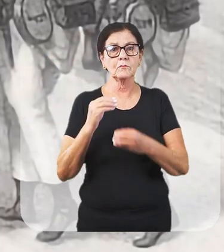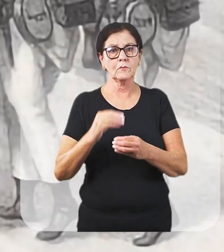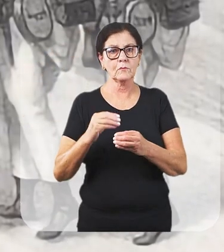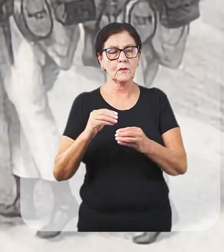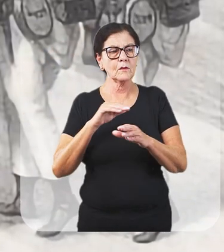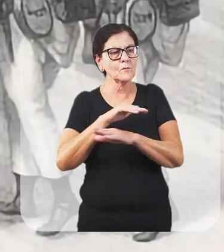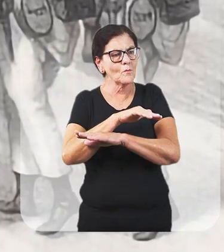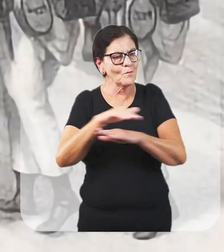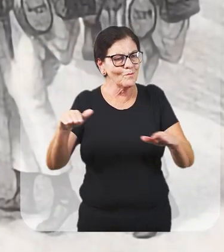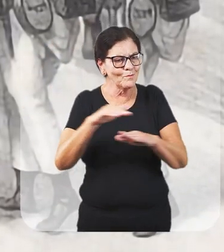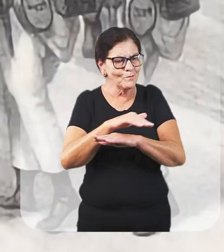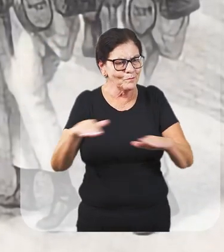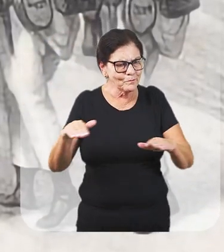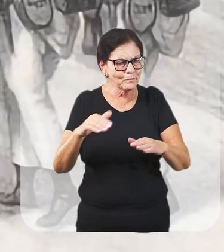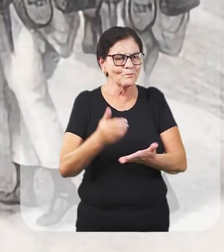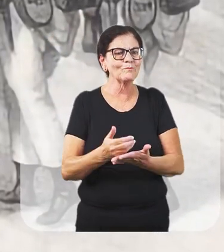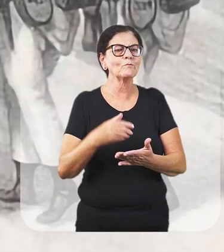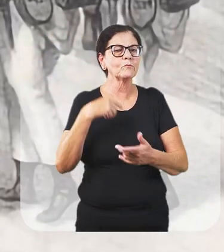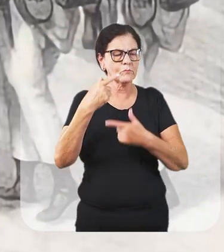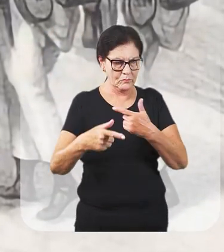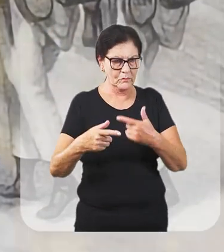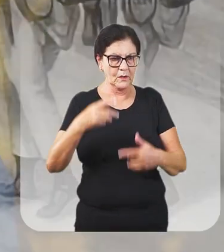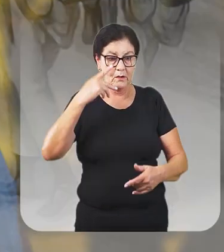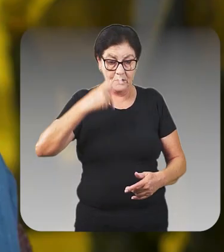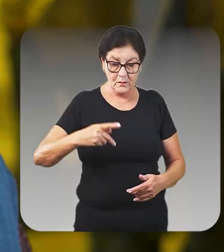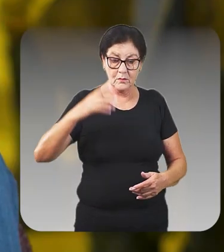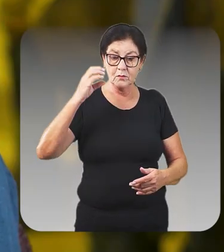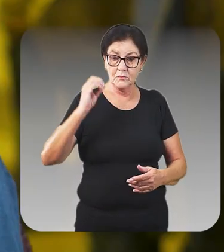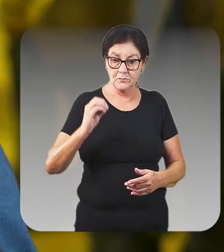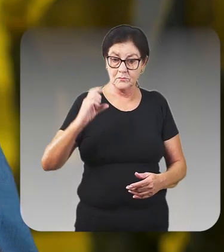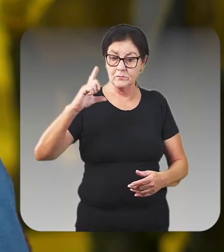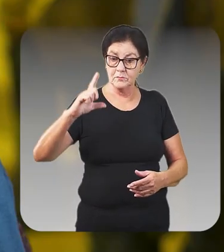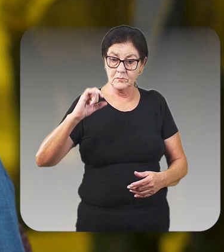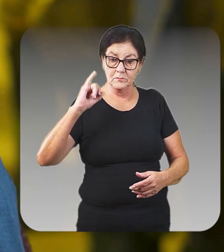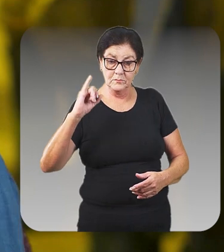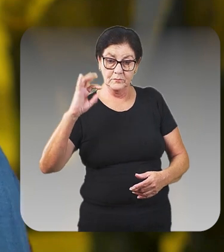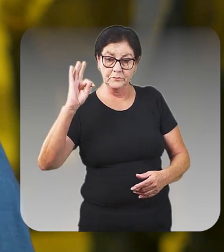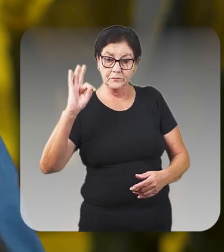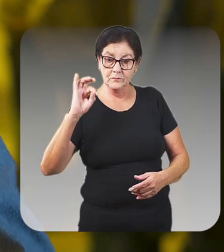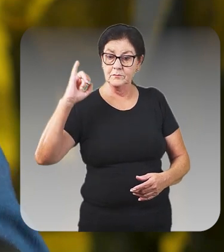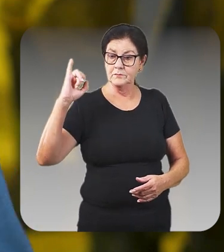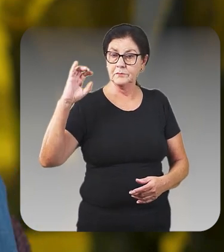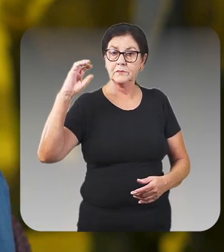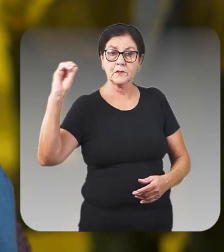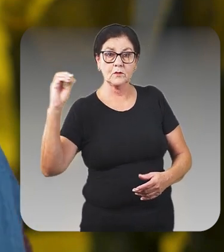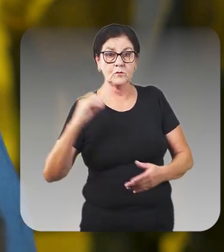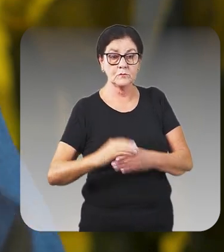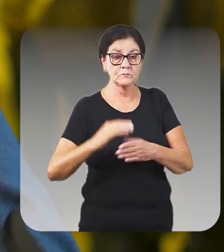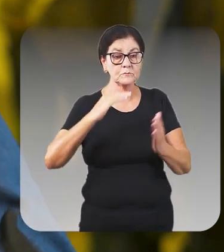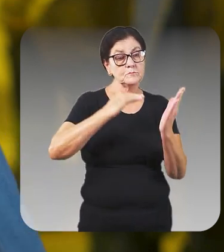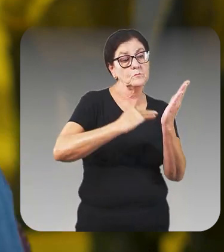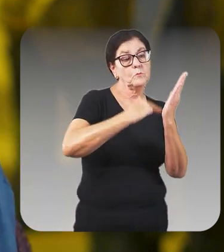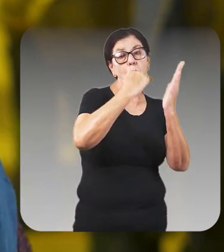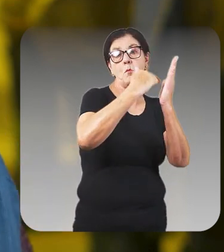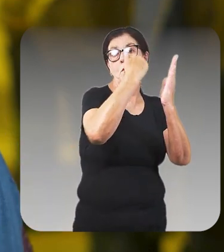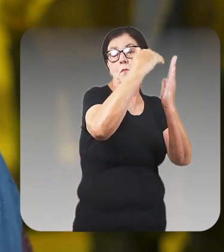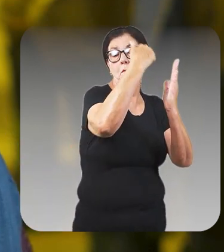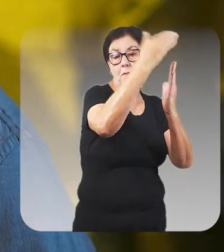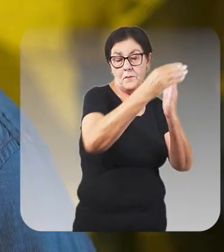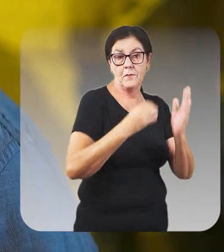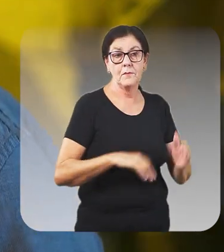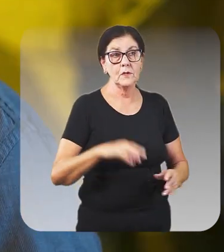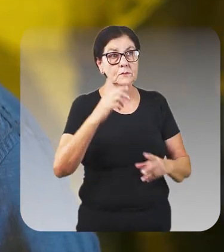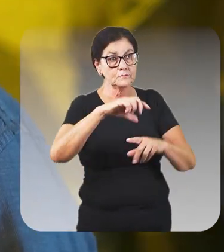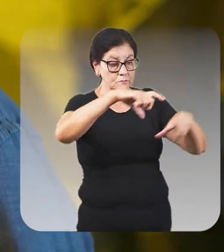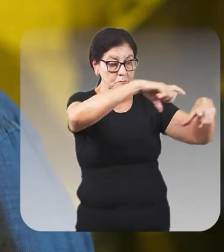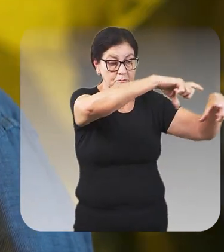desses militares no seu processo político, na sua evolução, na construção do Estado, na construção do território, na defesa do território.